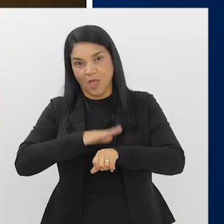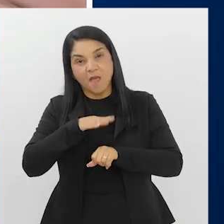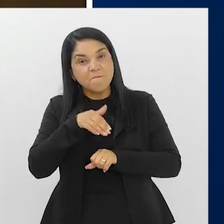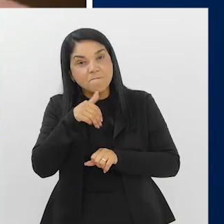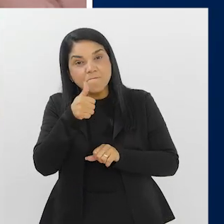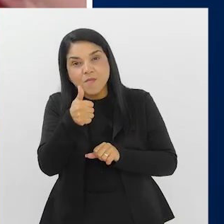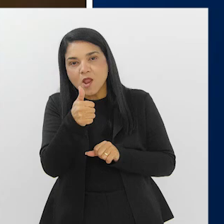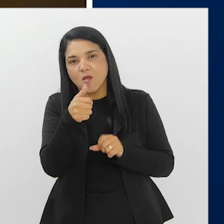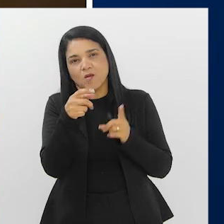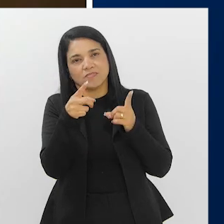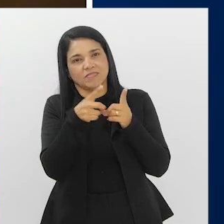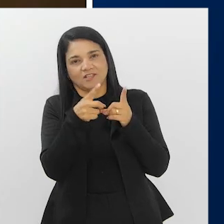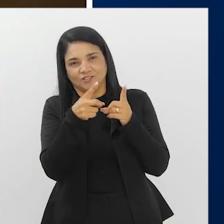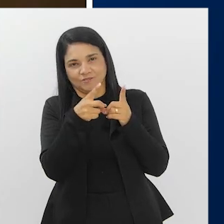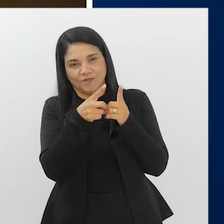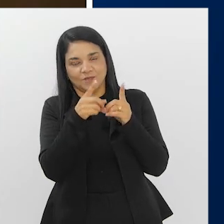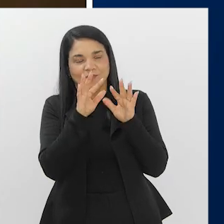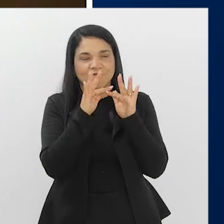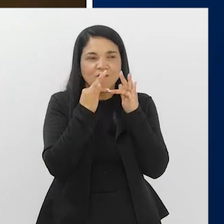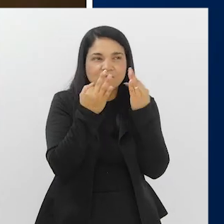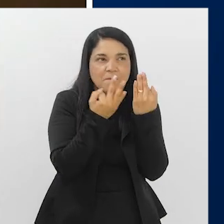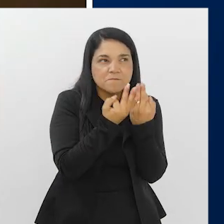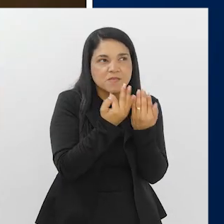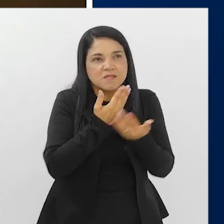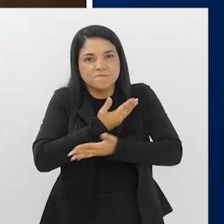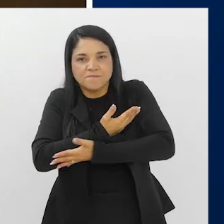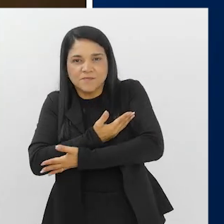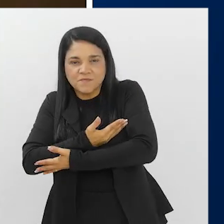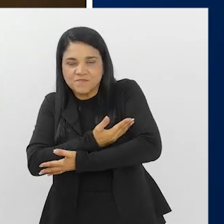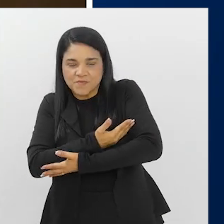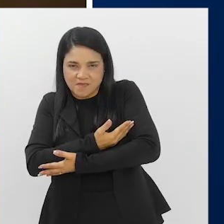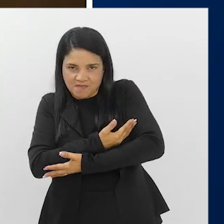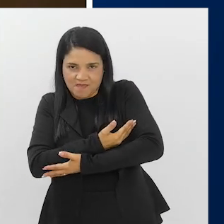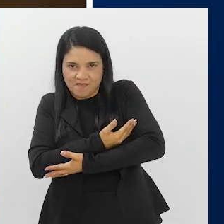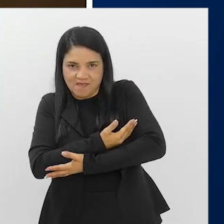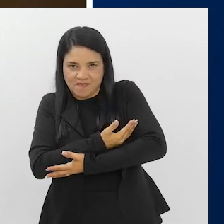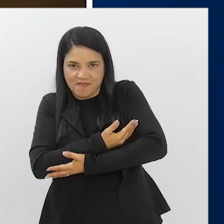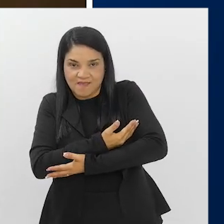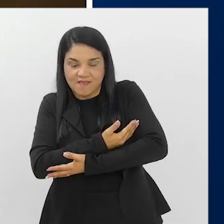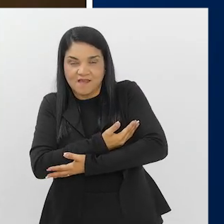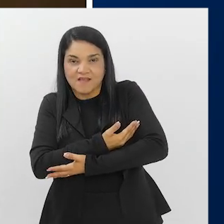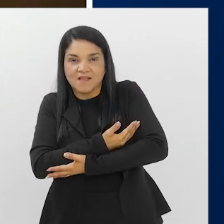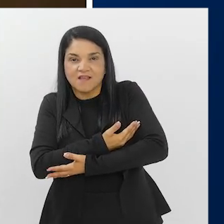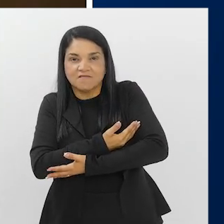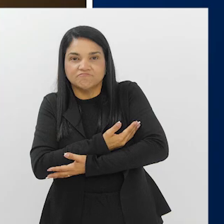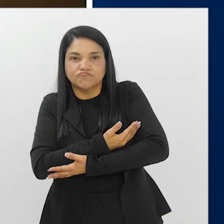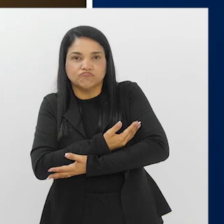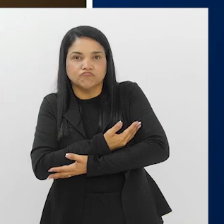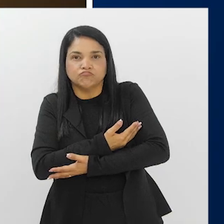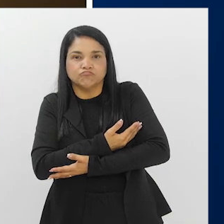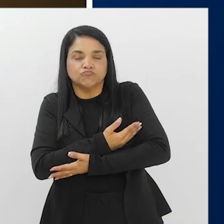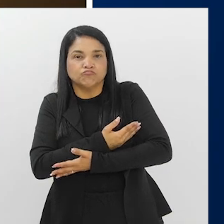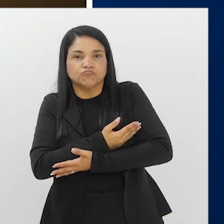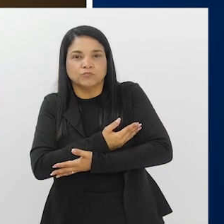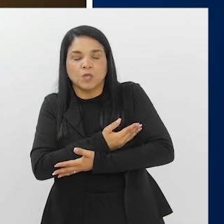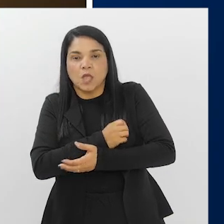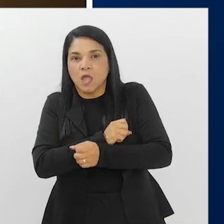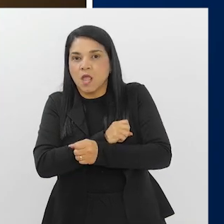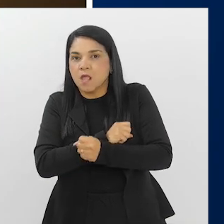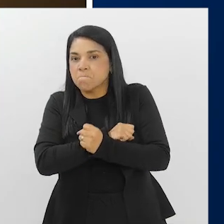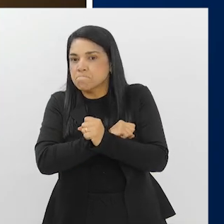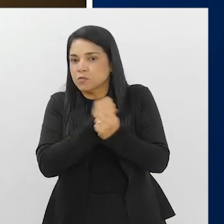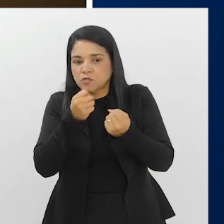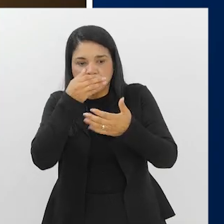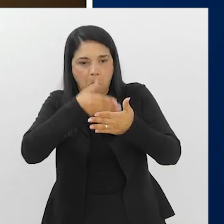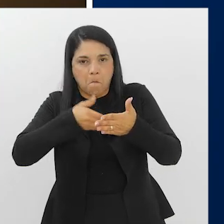é a melhor assistência que a gente pode dar para a família, para o bebê, é a gente não bloquear esse contato que